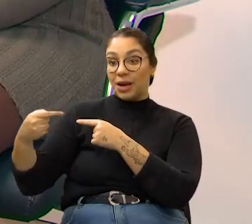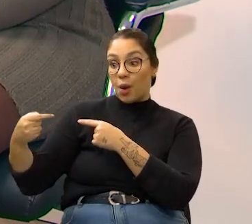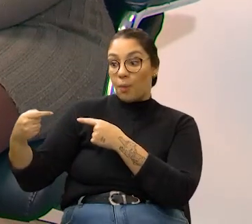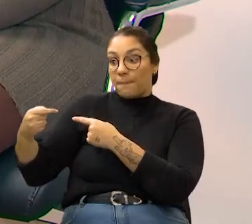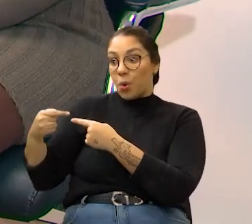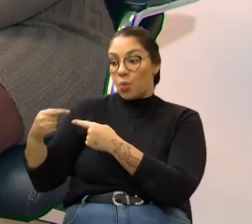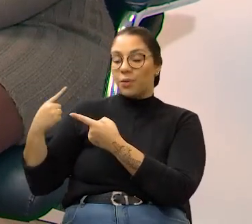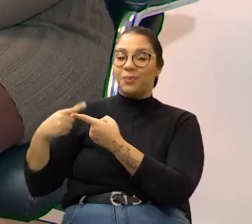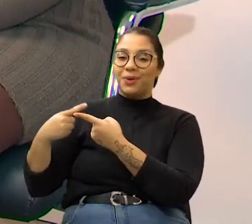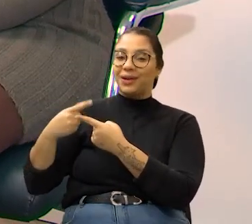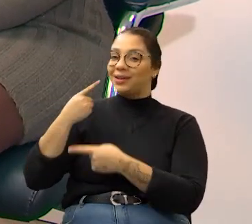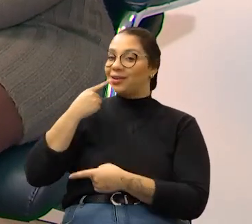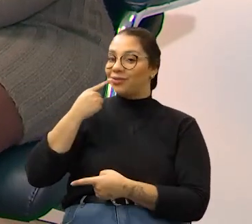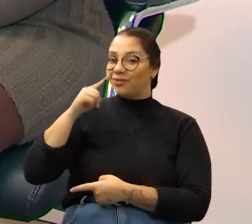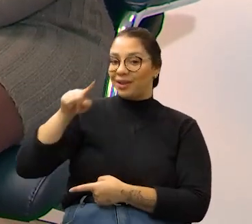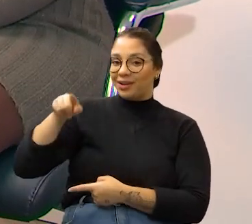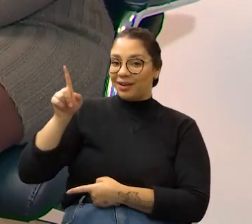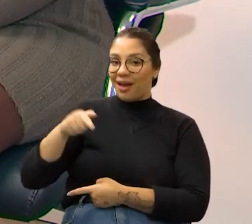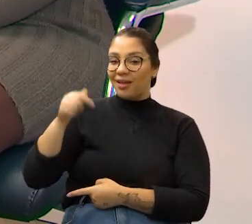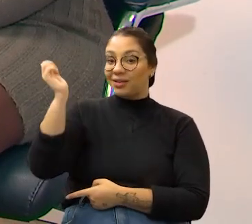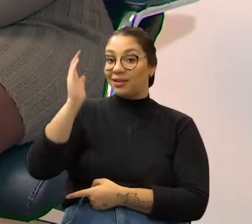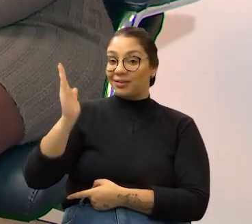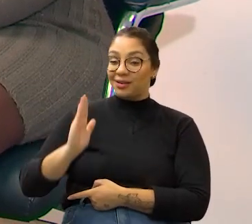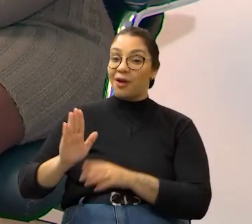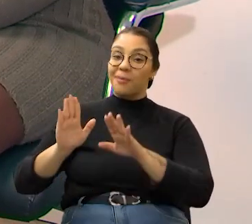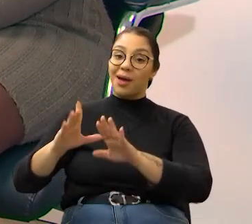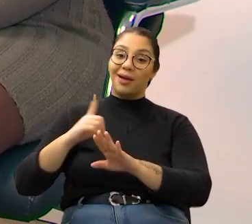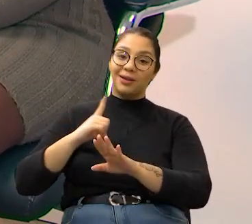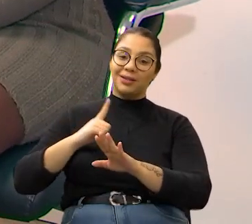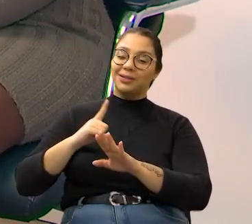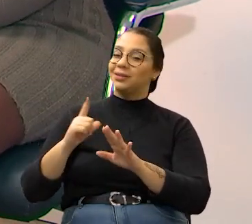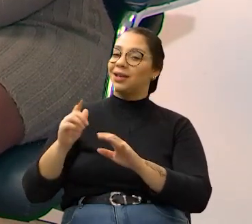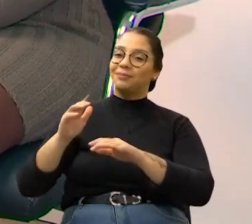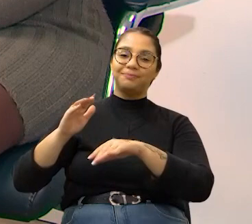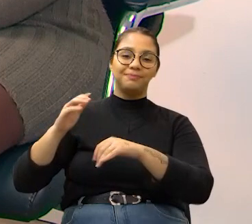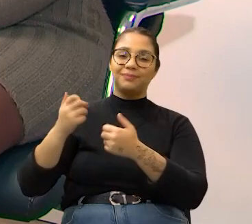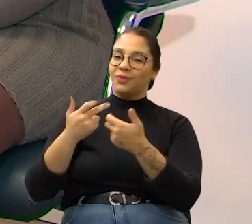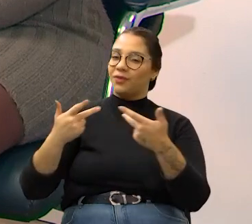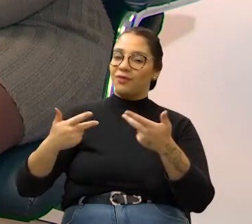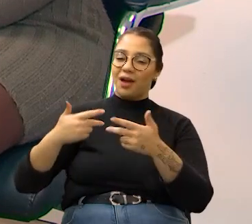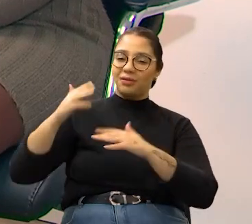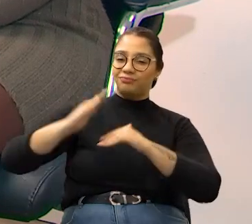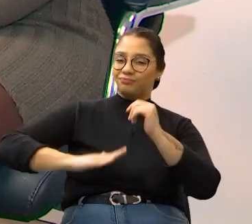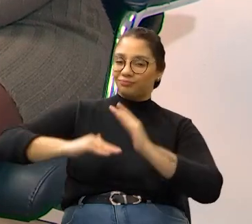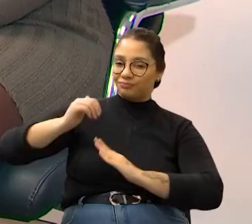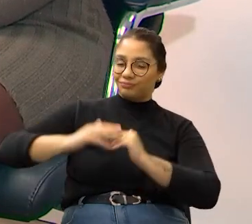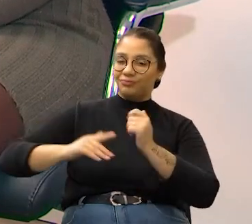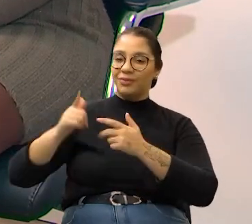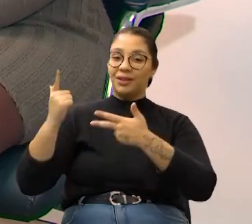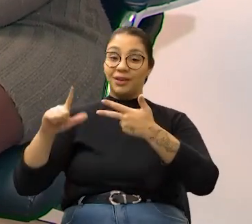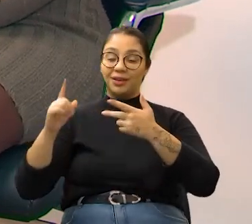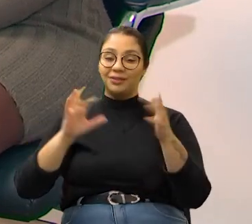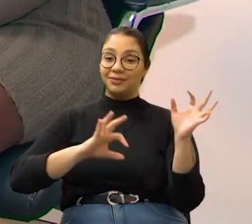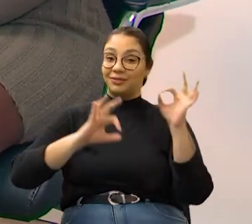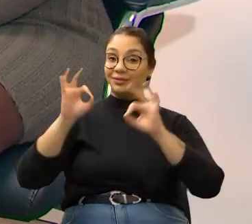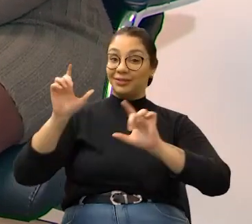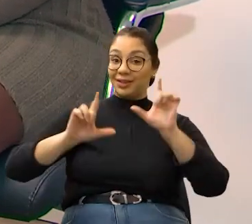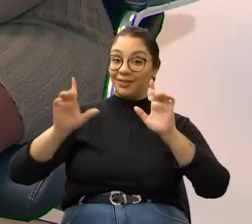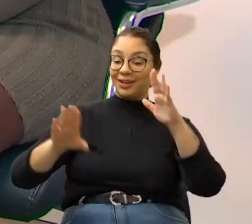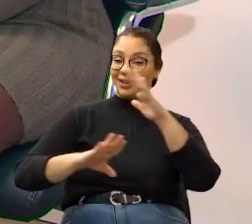que a semana está um pouquinho mais curta, que a gente tem aí um feriado nacional, mas tem muita atividade legislativa e você